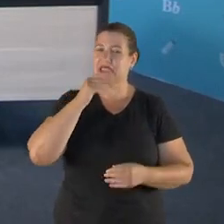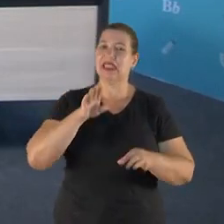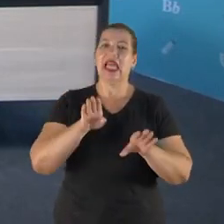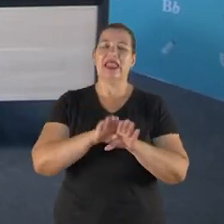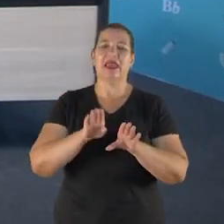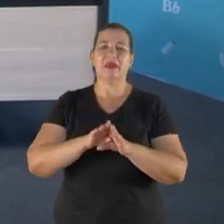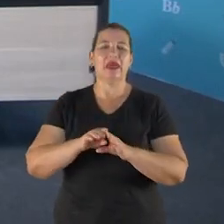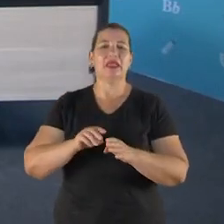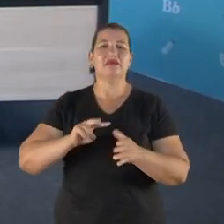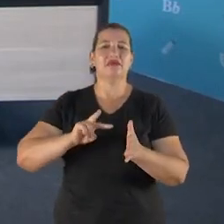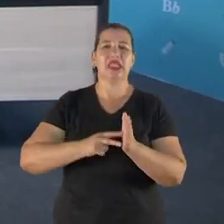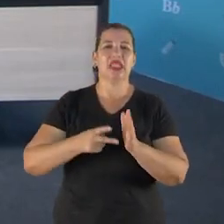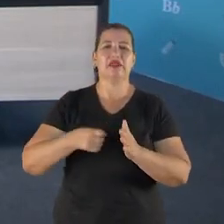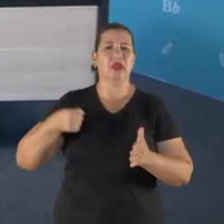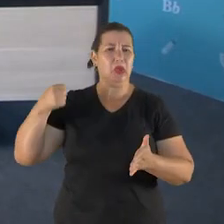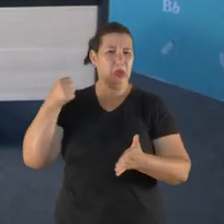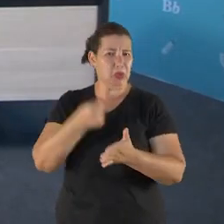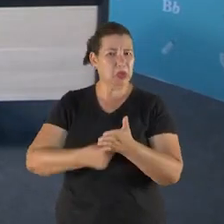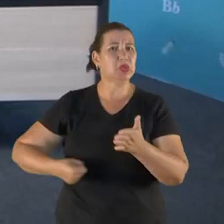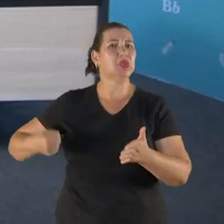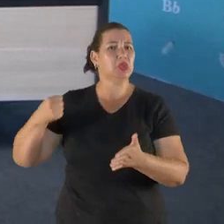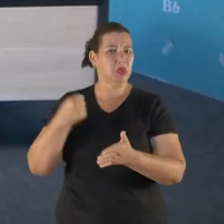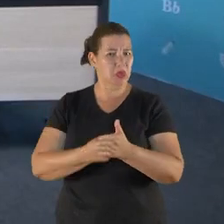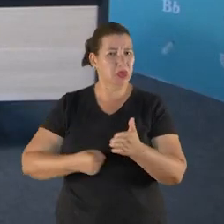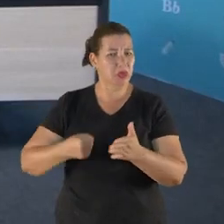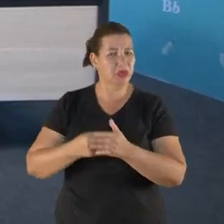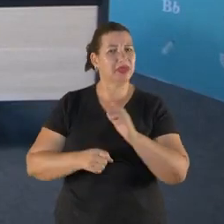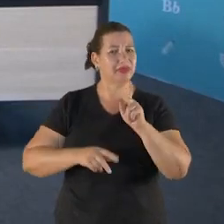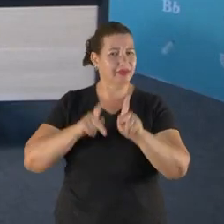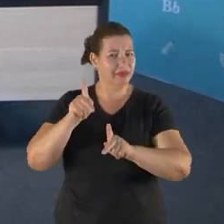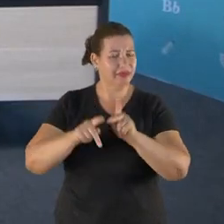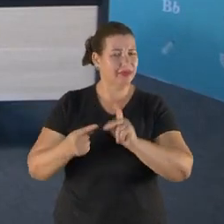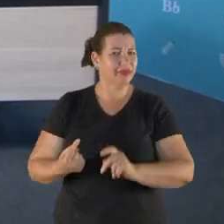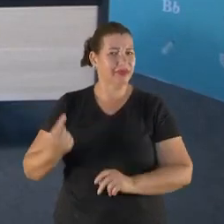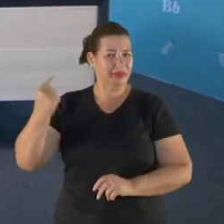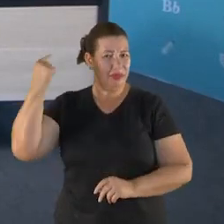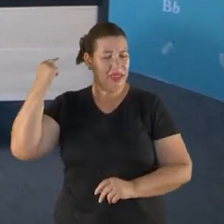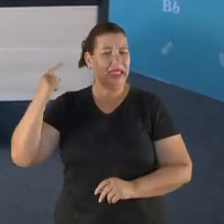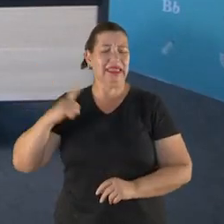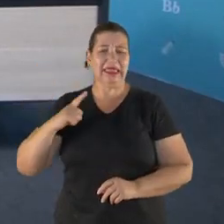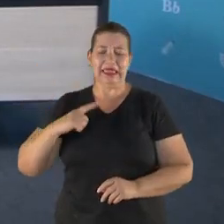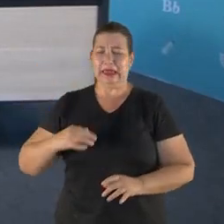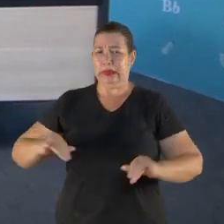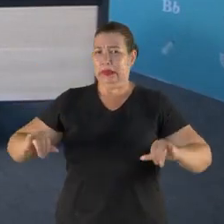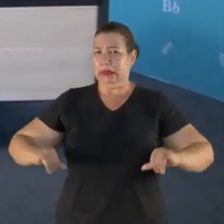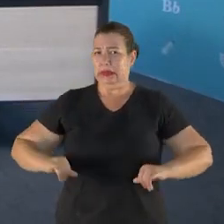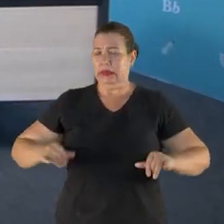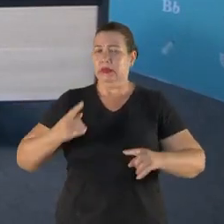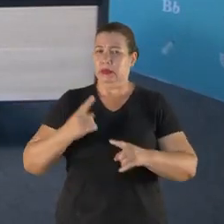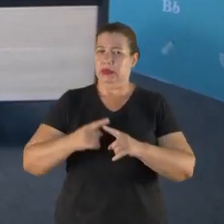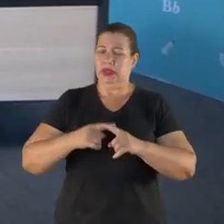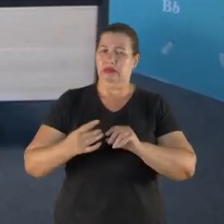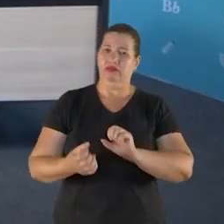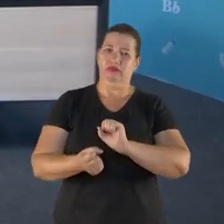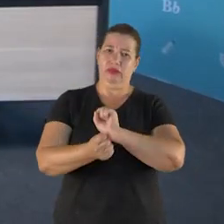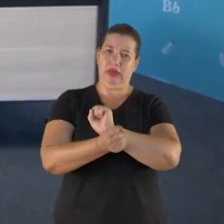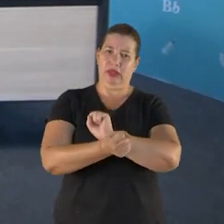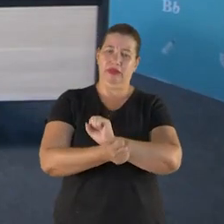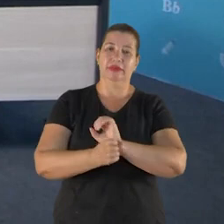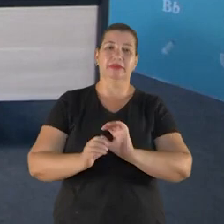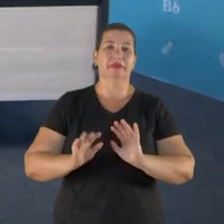muito bonitas, também são símbolos de resistência de nossos antepassados, que foram cruelmente